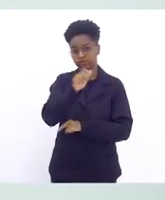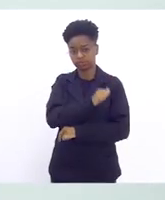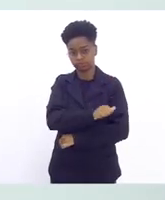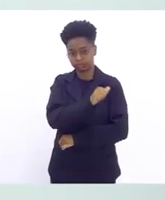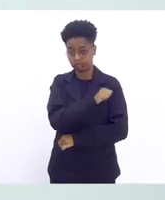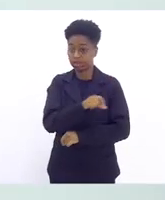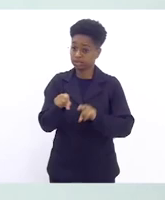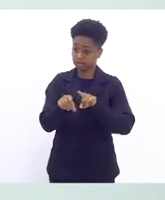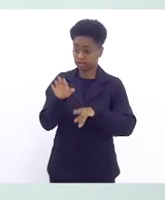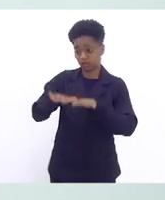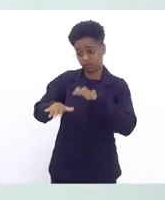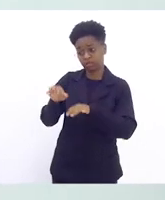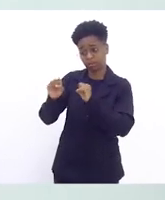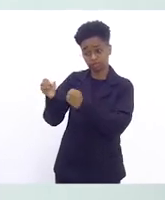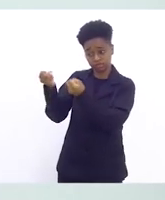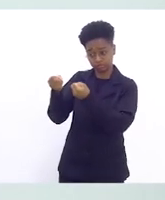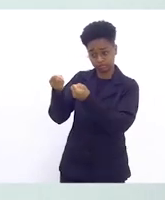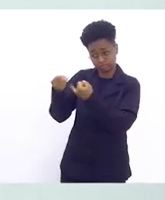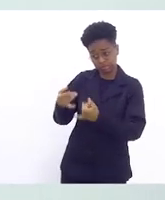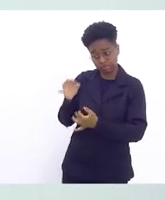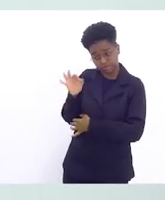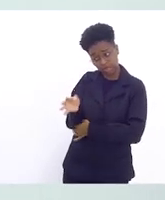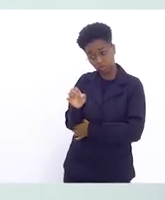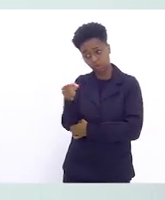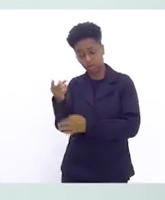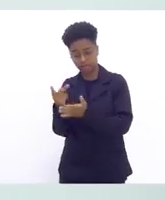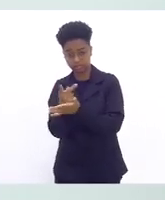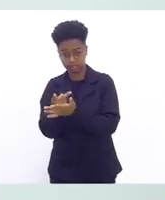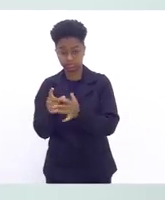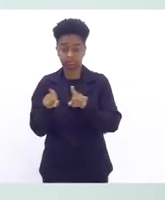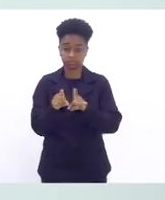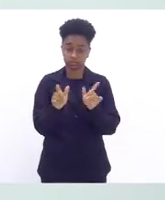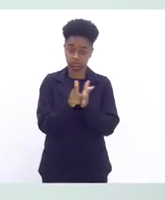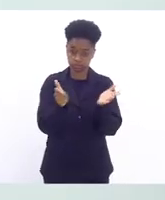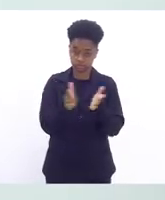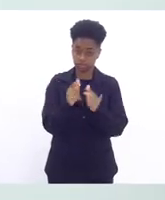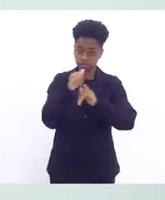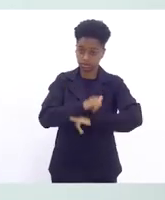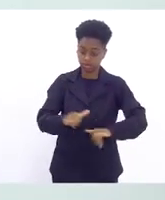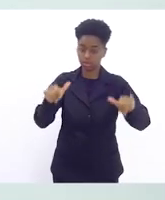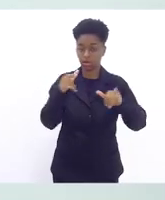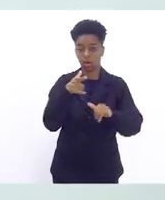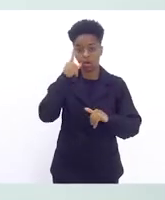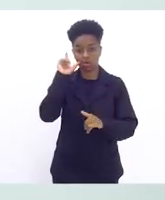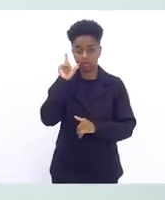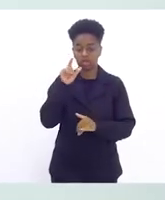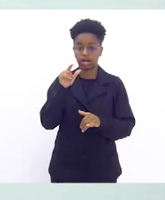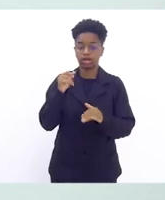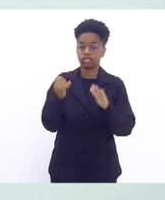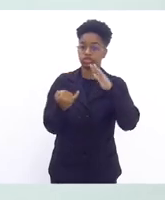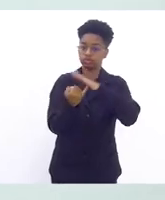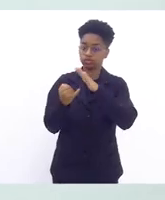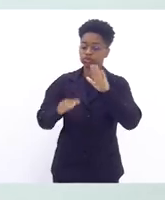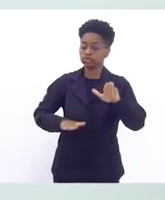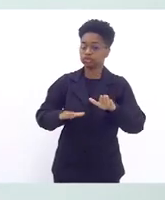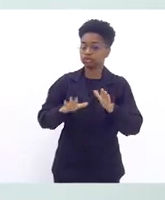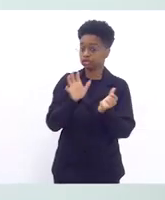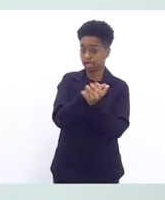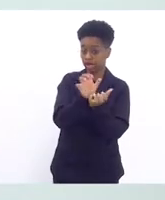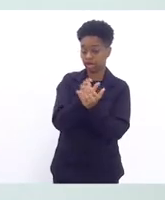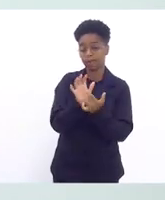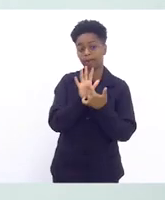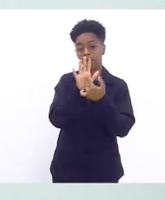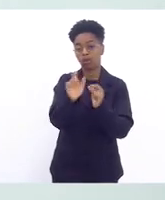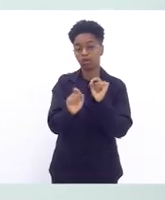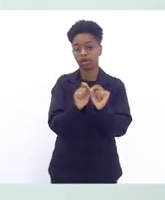talvez me confirmar ou não e saiu uma matéria no jornal Globo ontem do Instituto jacaré dizendo que no complexo